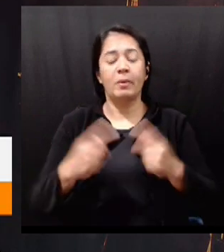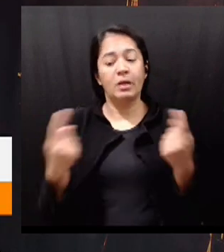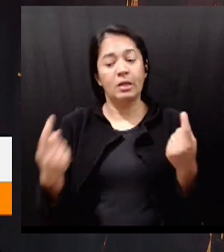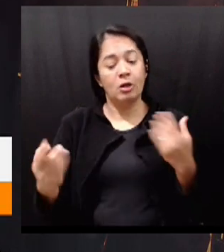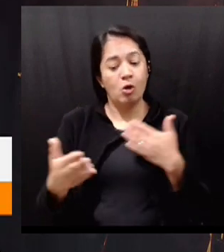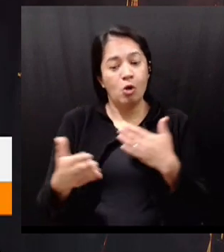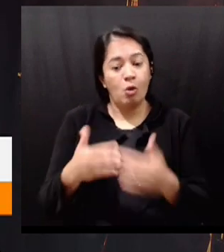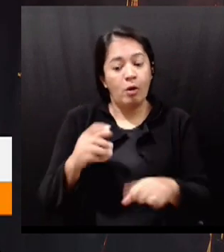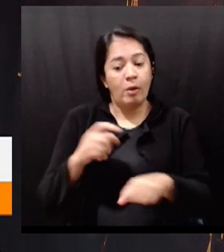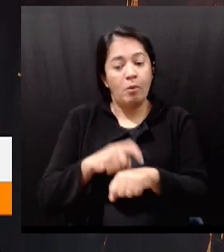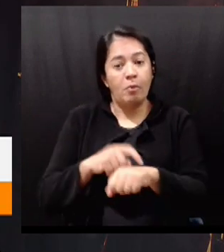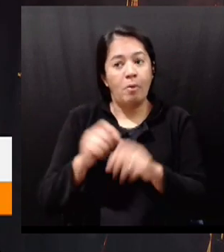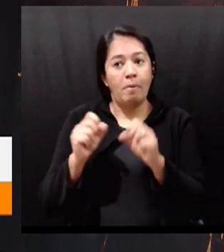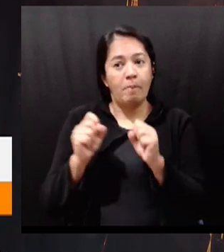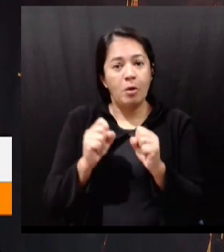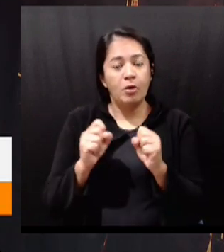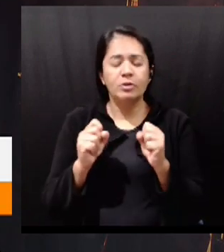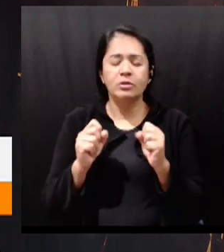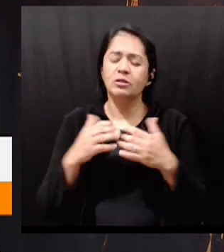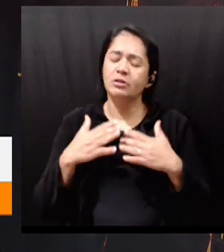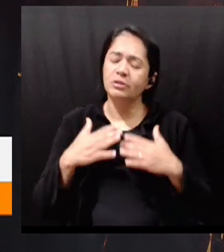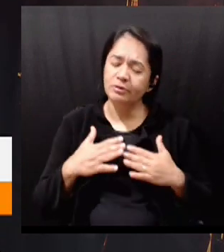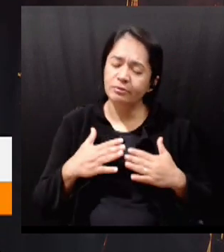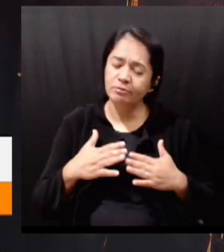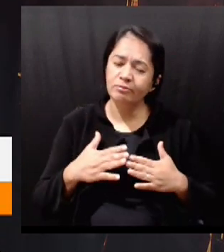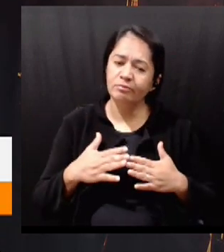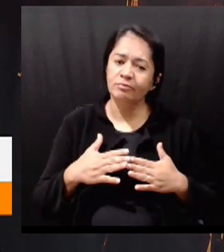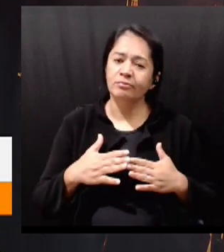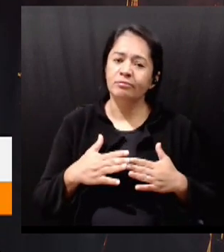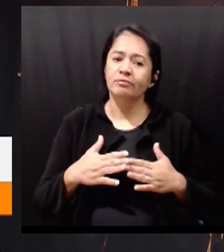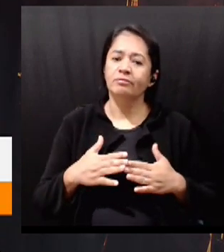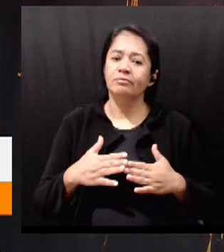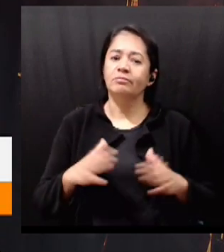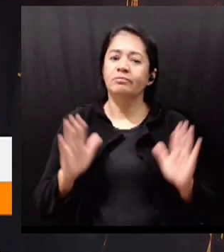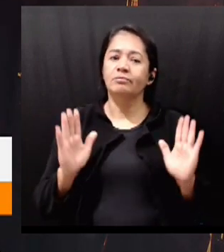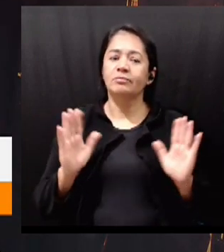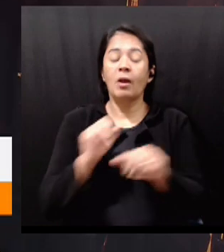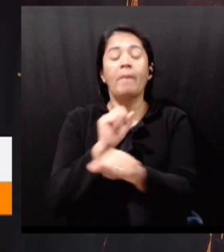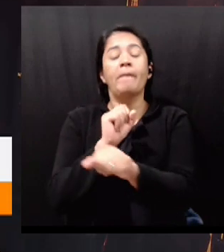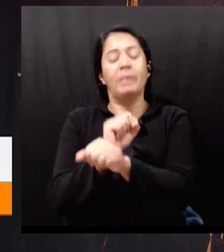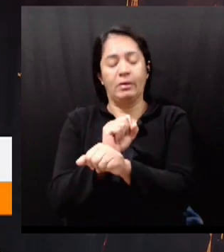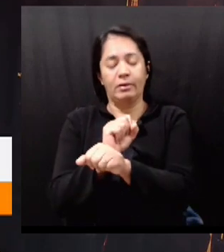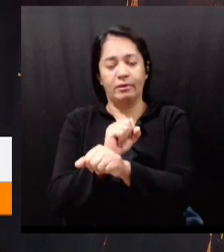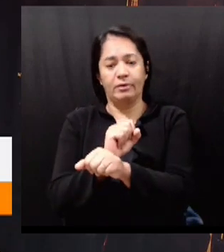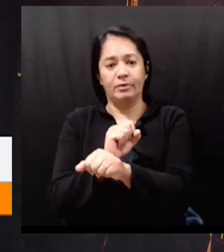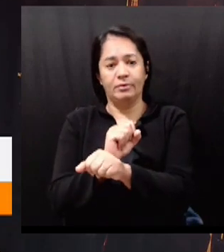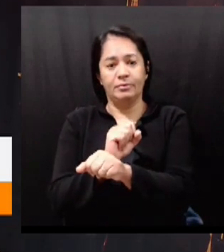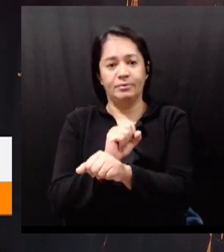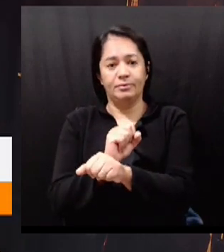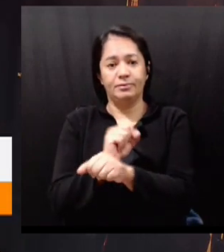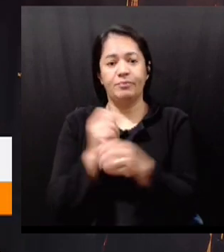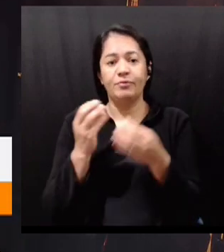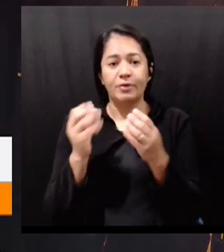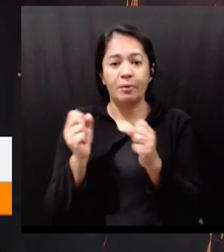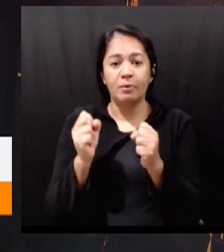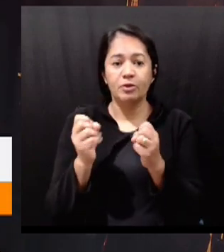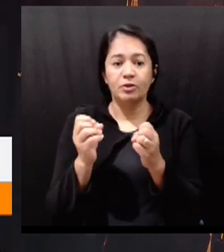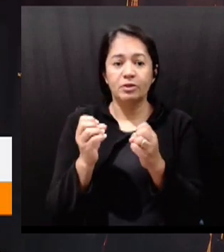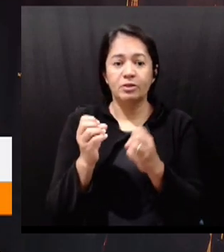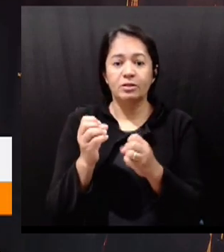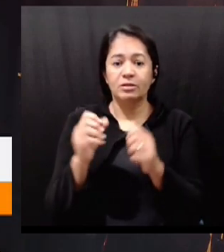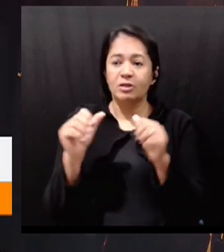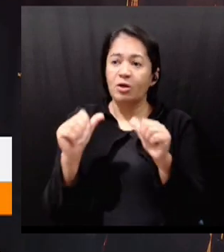aí esse start, essa parada, essa pausa aliás, pode não ser tão boa assim, porque pode ser